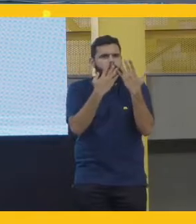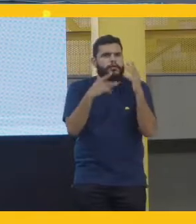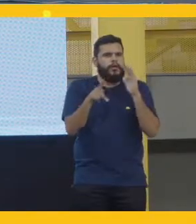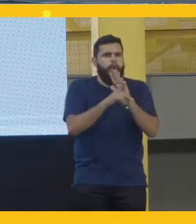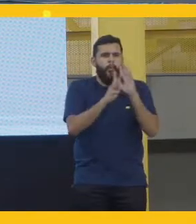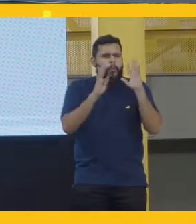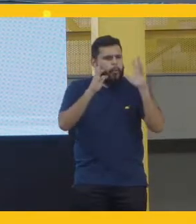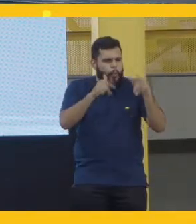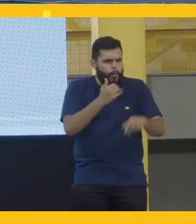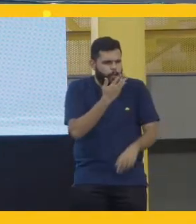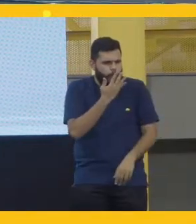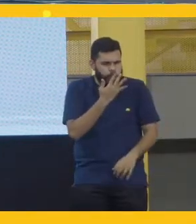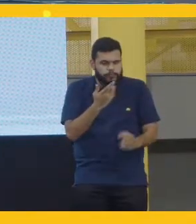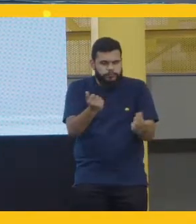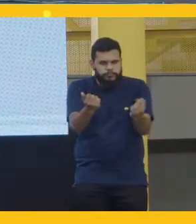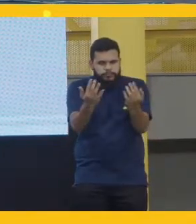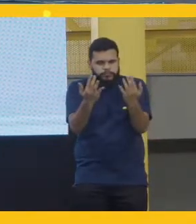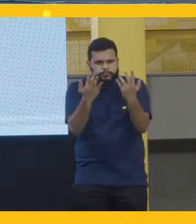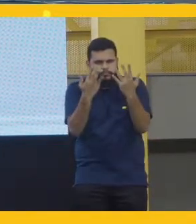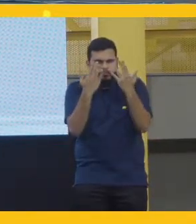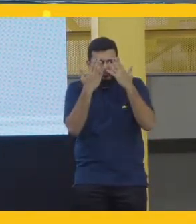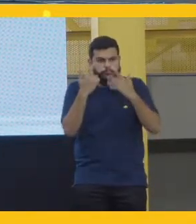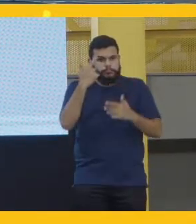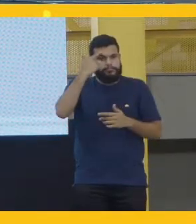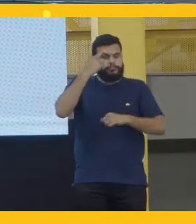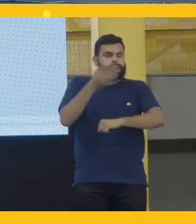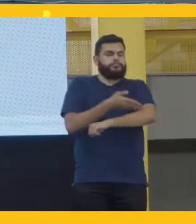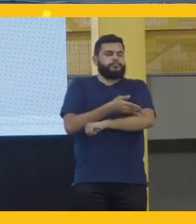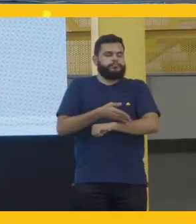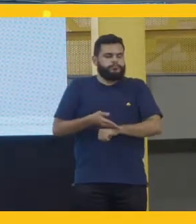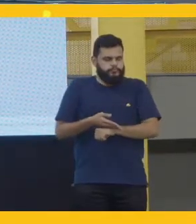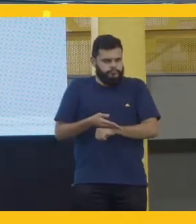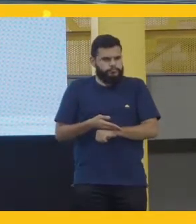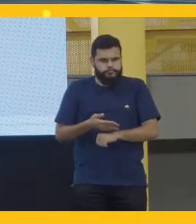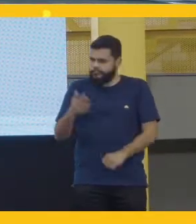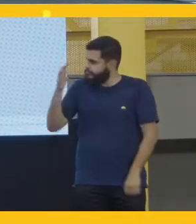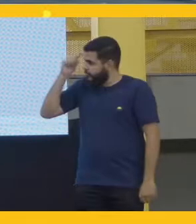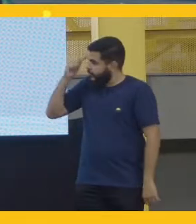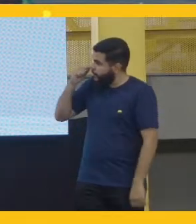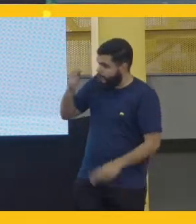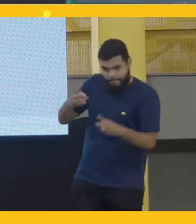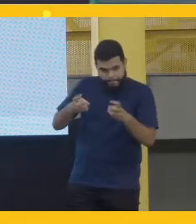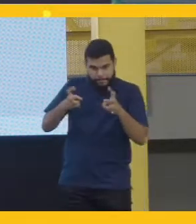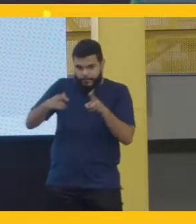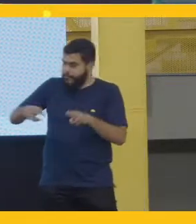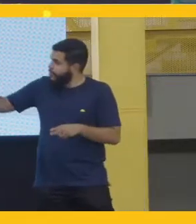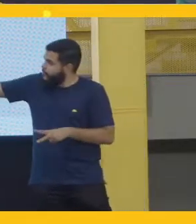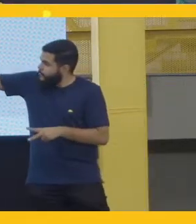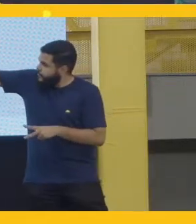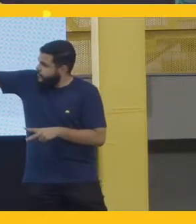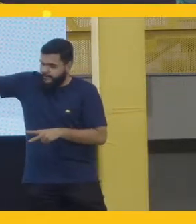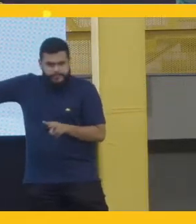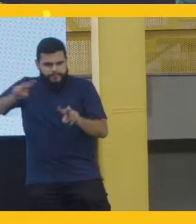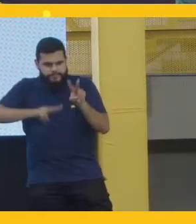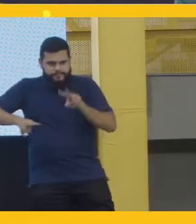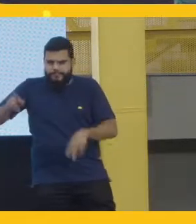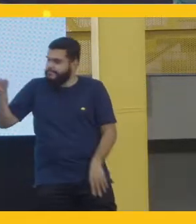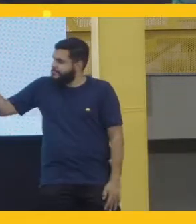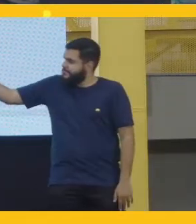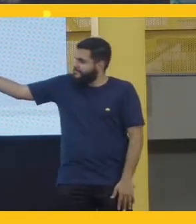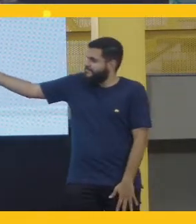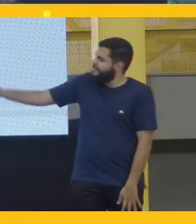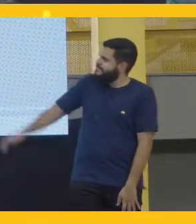nele e refletem nele. Está aqui o branco. Mas e se eu